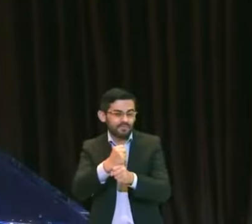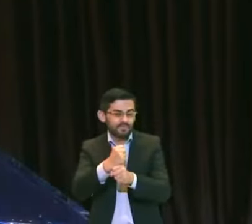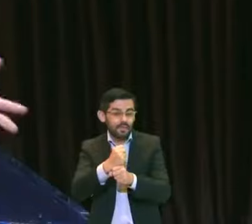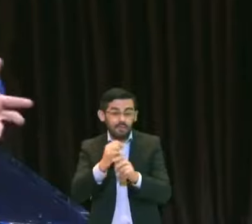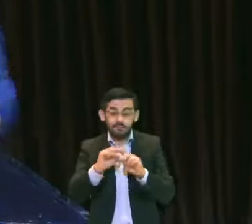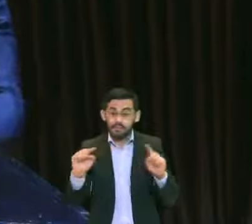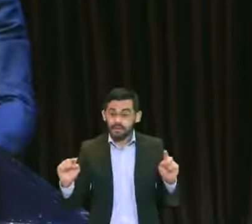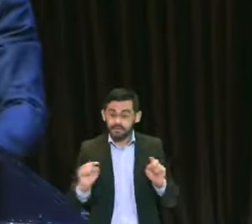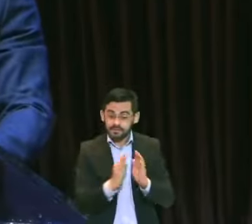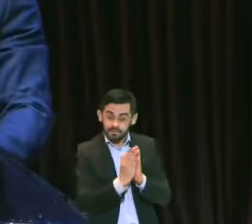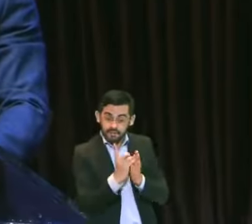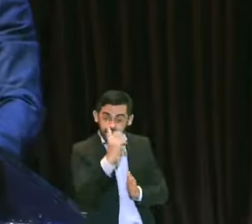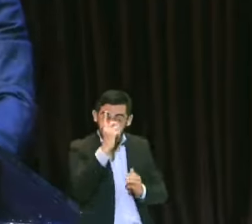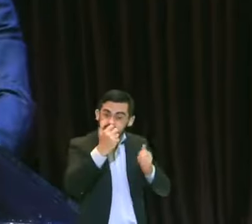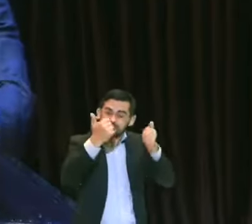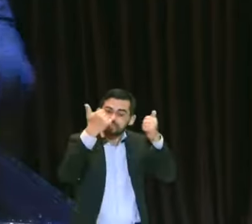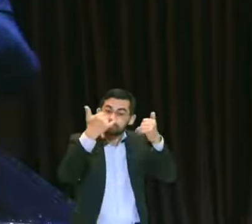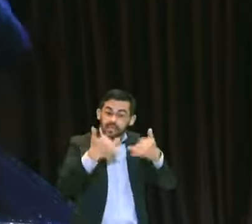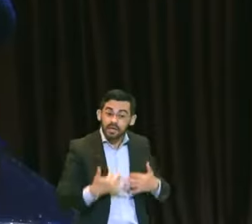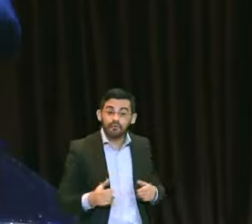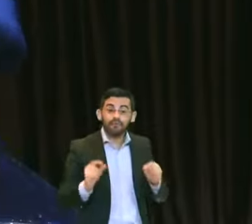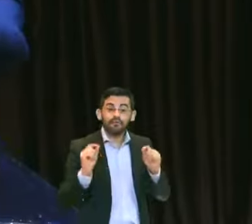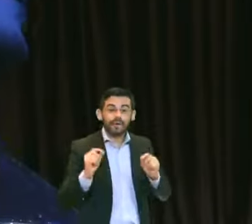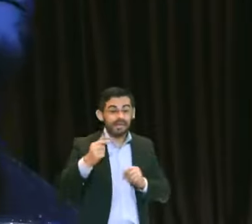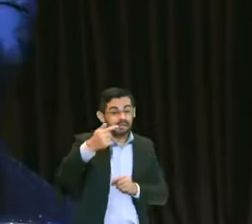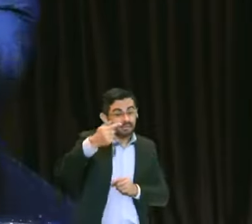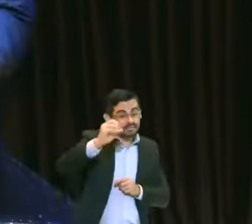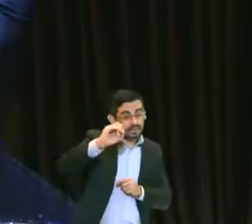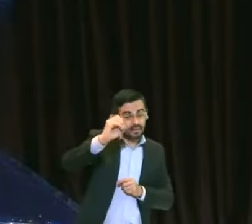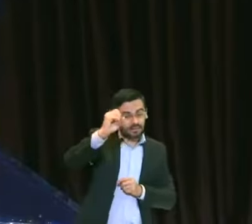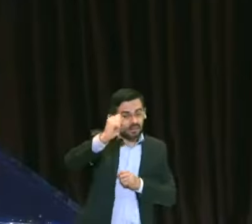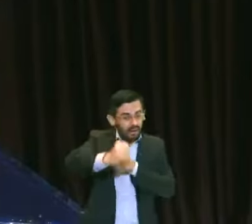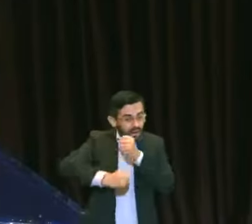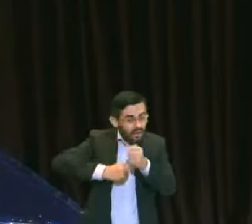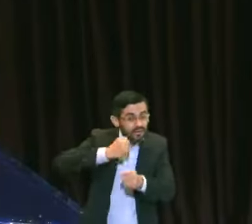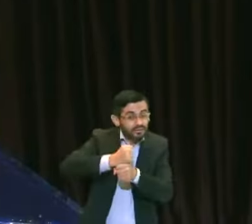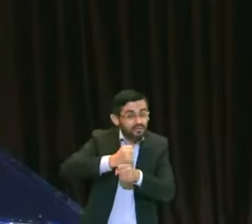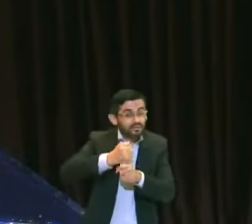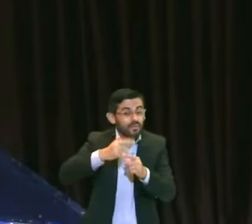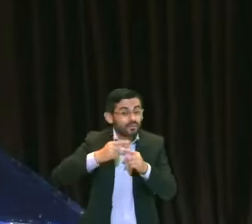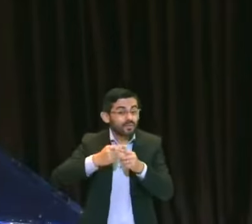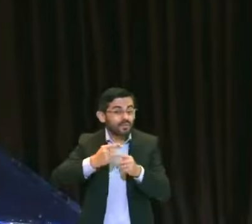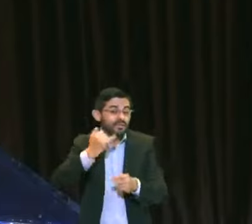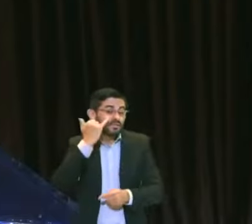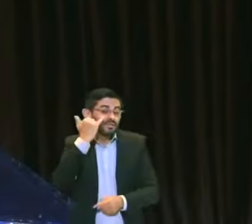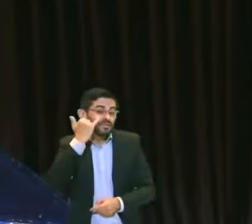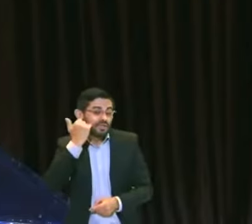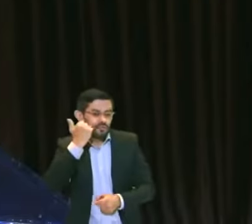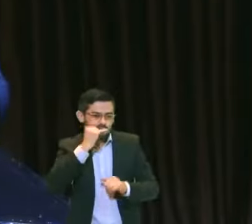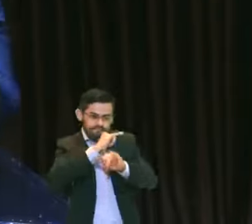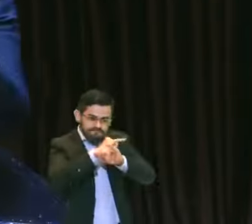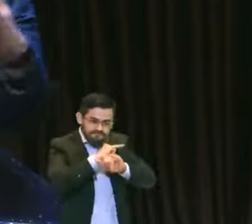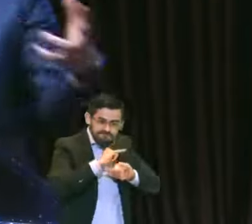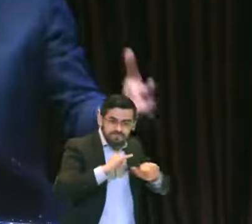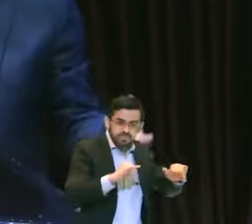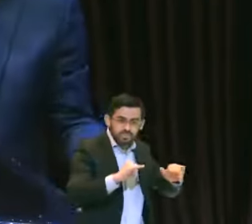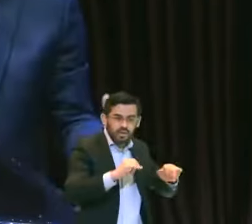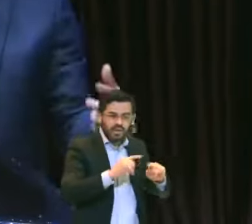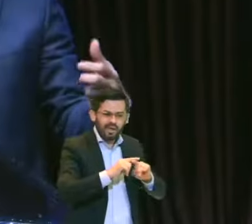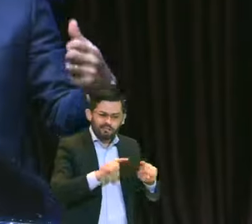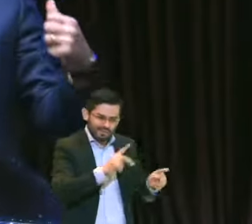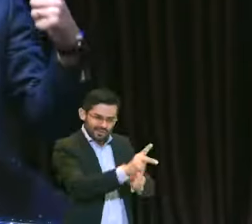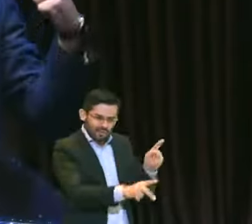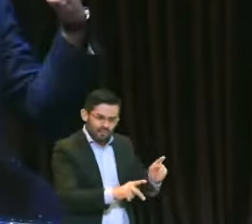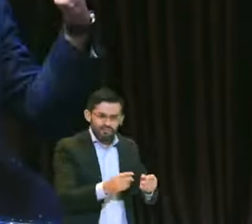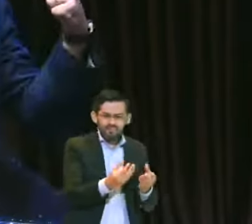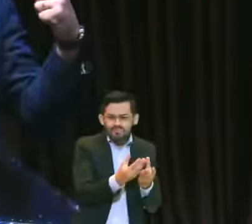Mas a palavra de Deus falava a respeito de 70 anos, pela boca de Jeremias. E aí muitos, por